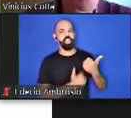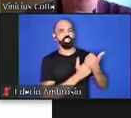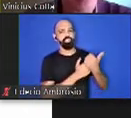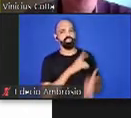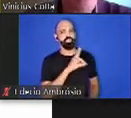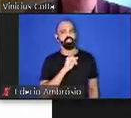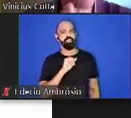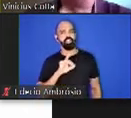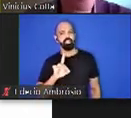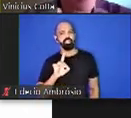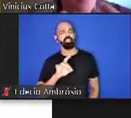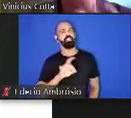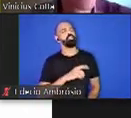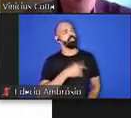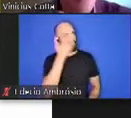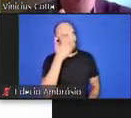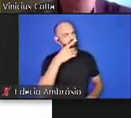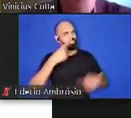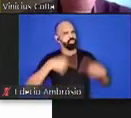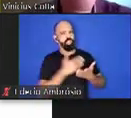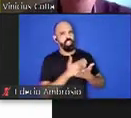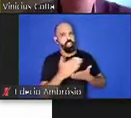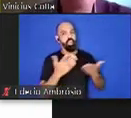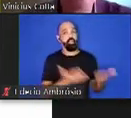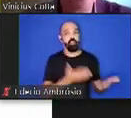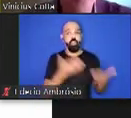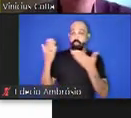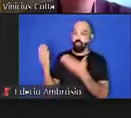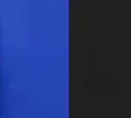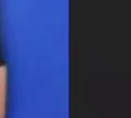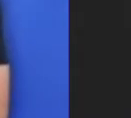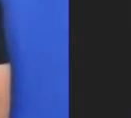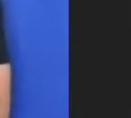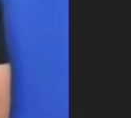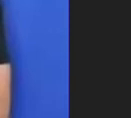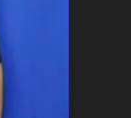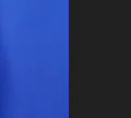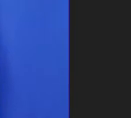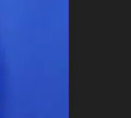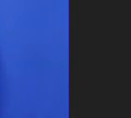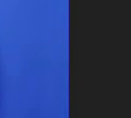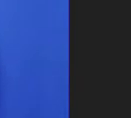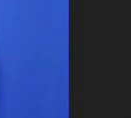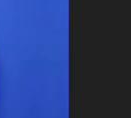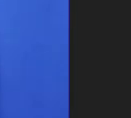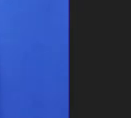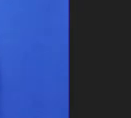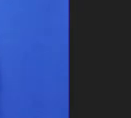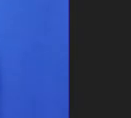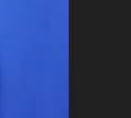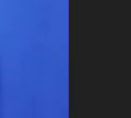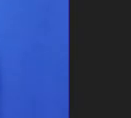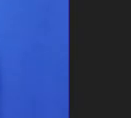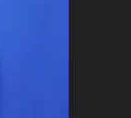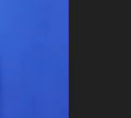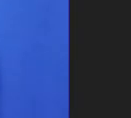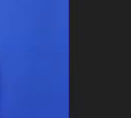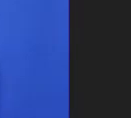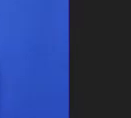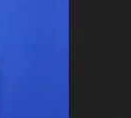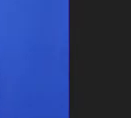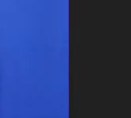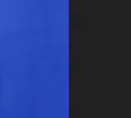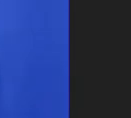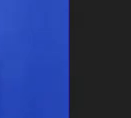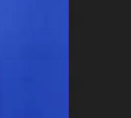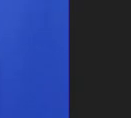discussões iniciais. Vamos passar imediatamente para a nossa segunda debatedora e, na